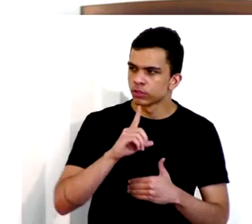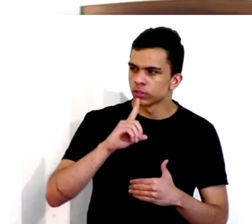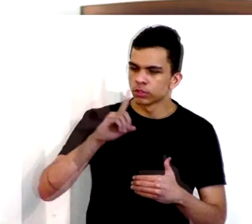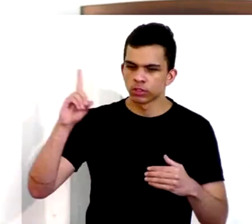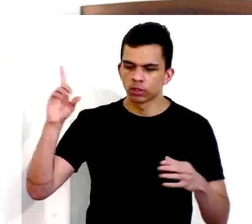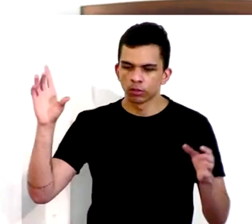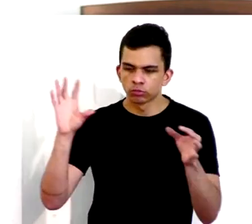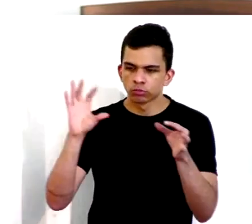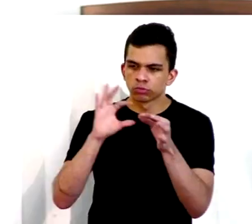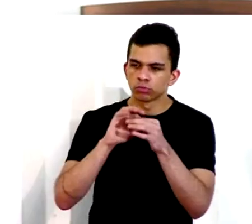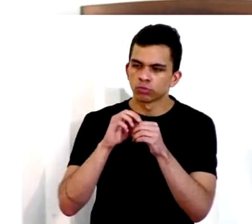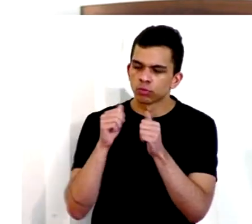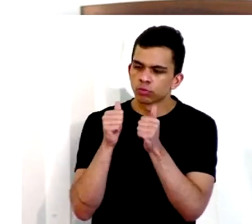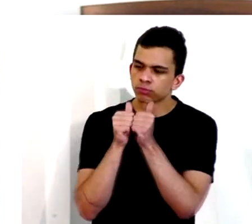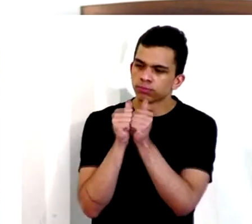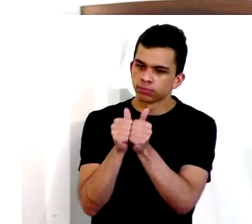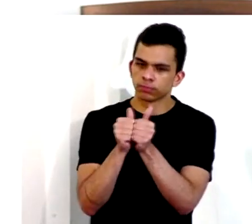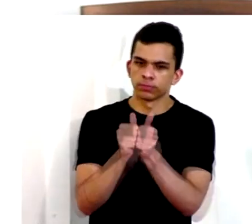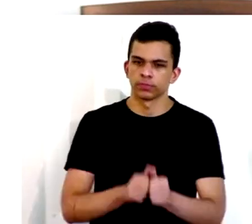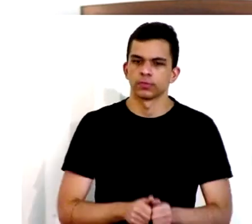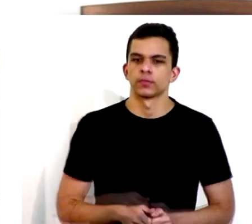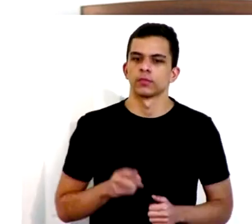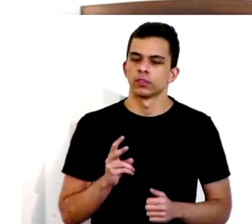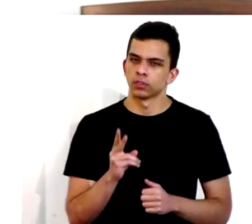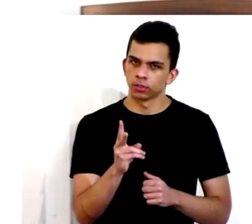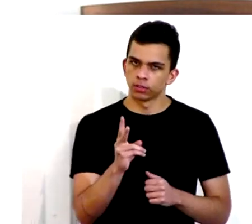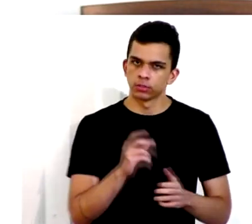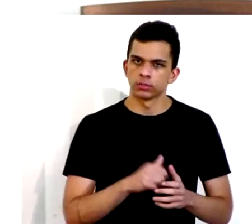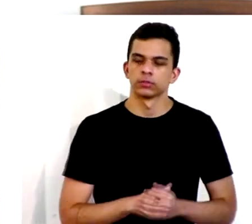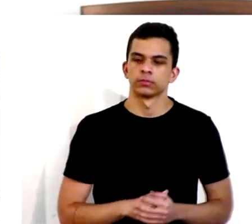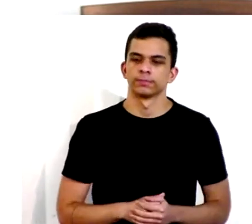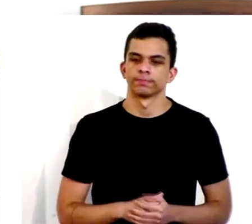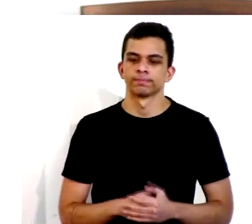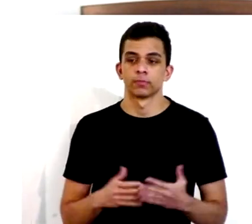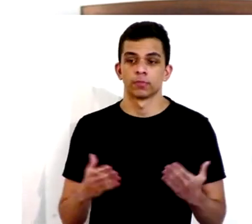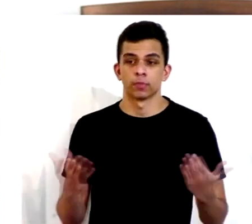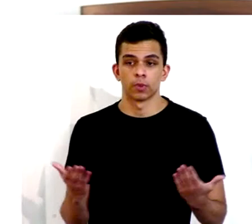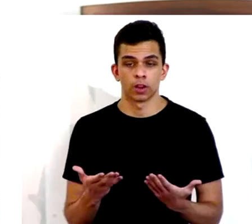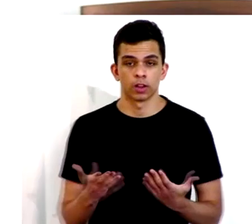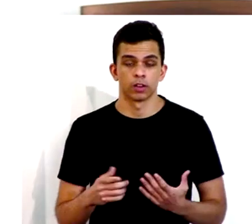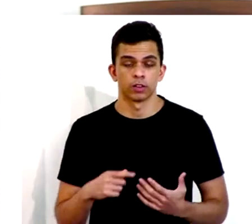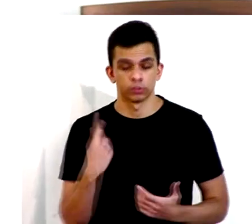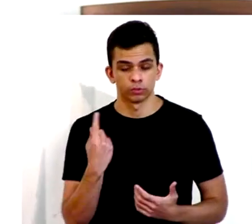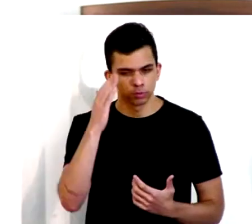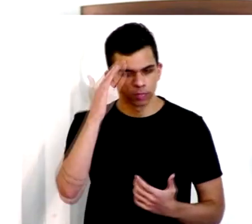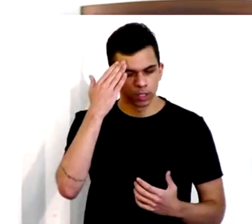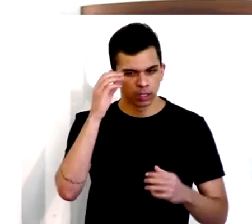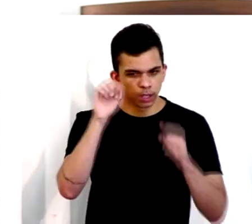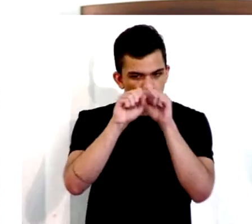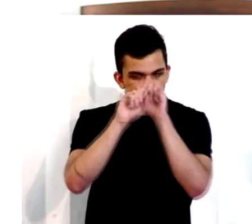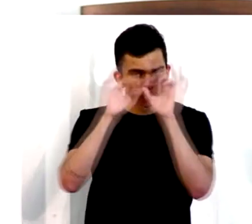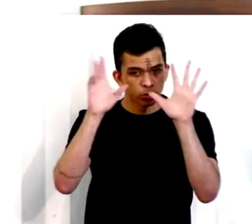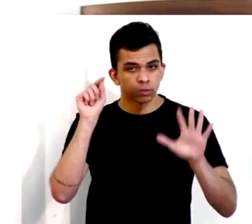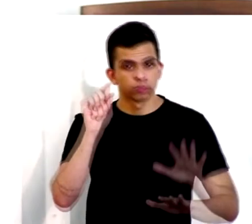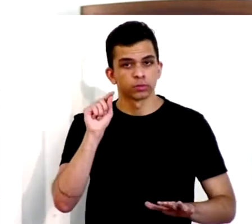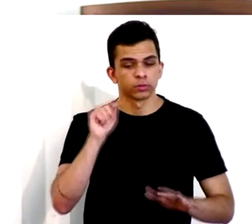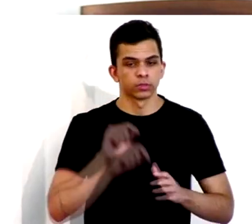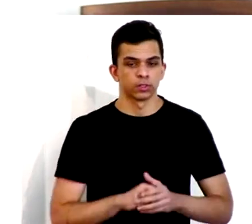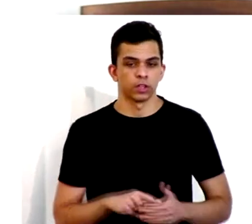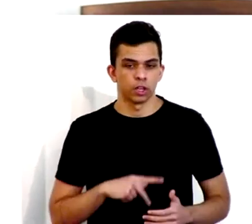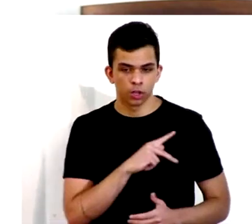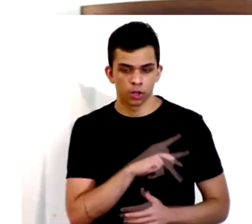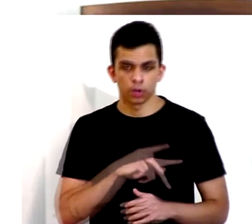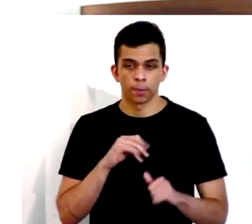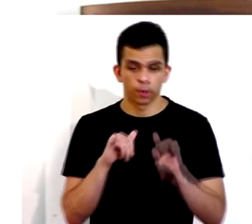coisas. Eu acho que aí faz sentido agora a gente entender 1 Coríntios 10, 31, quando Paulo vai dizer também à igreja de